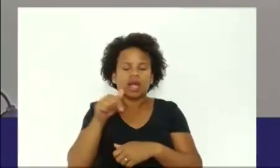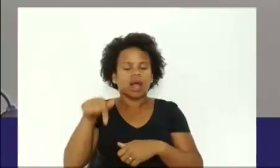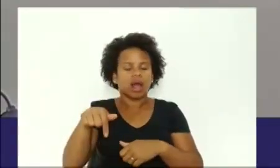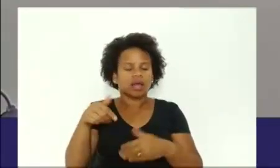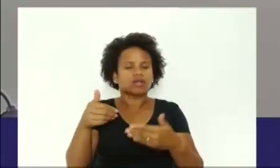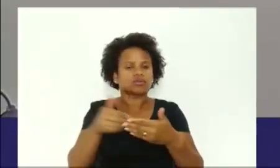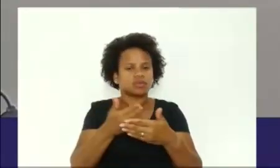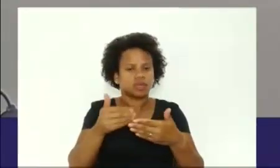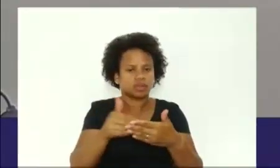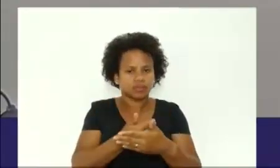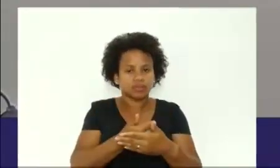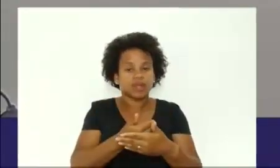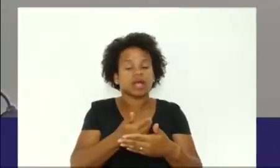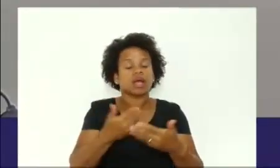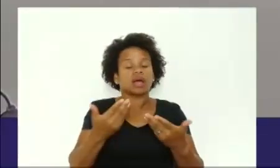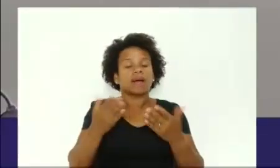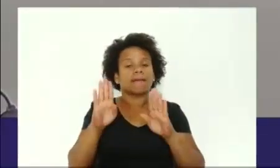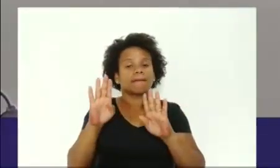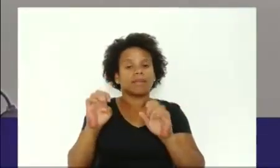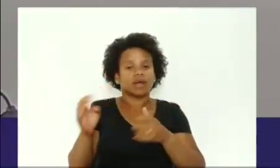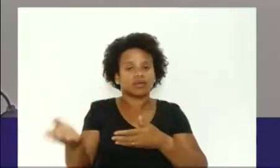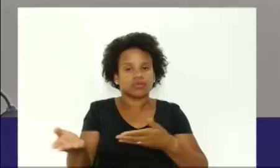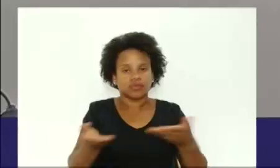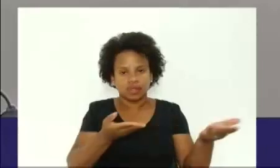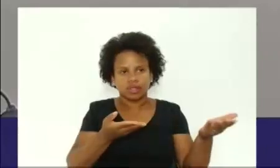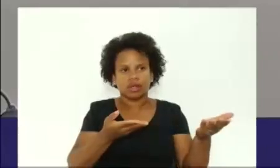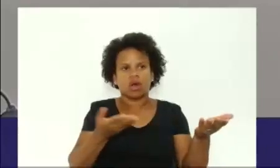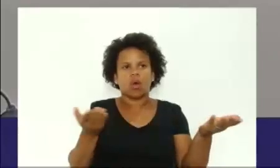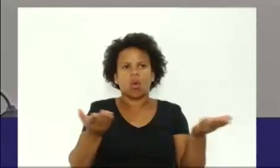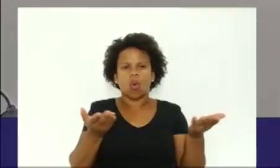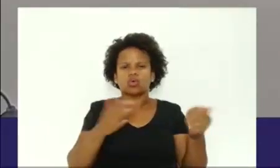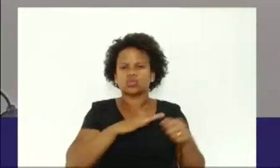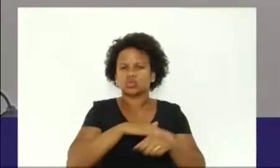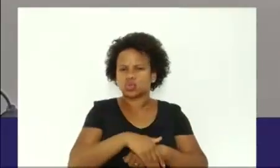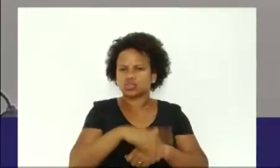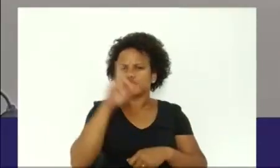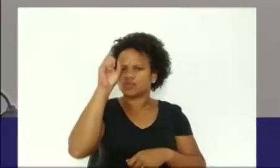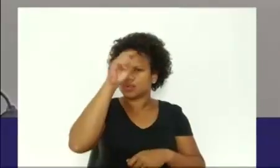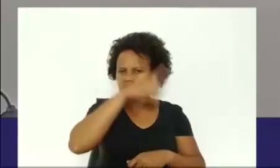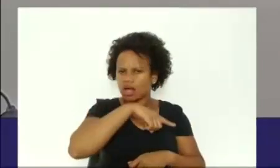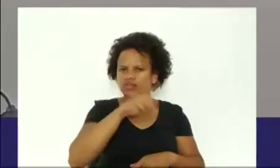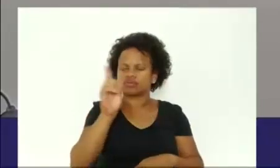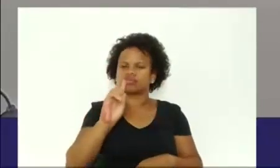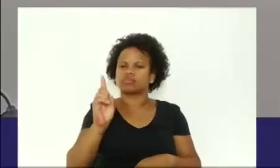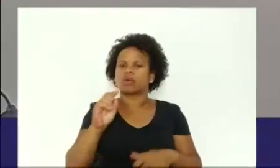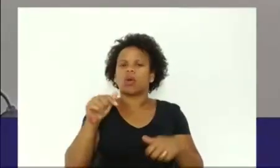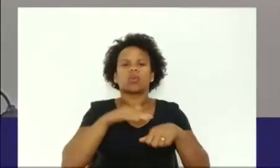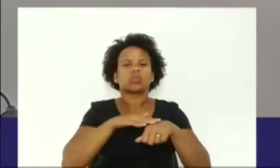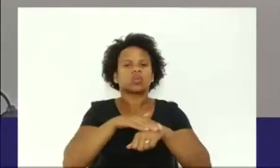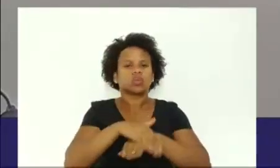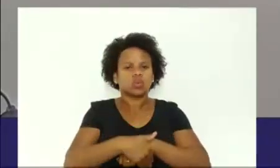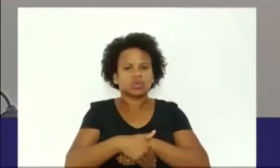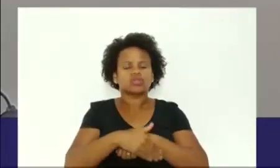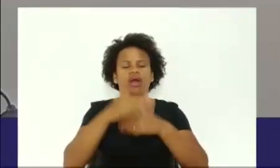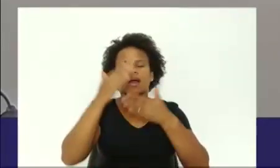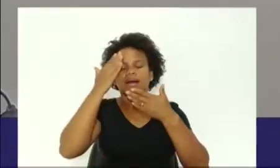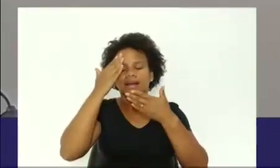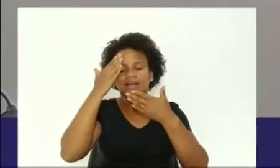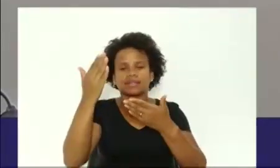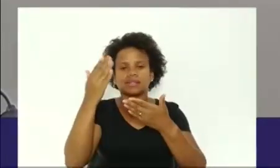a essa casa. Hoje não é noite das nossas dificuldades, e sim noite de agradecer